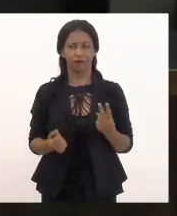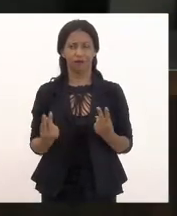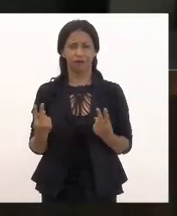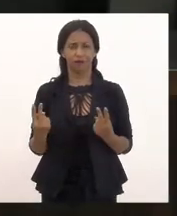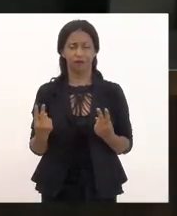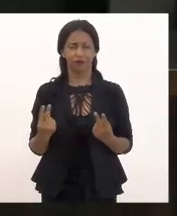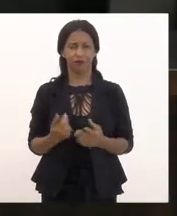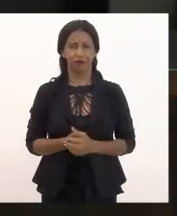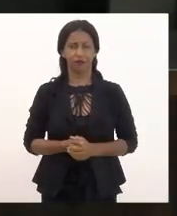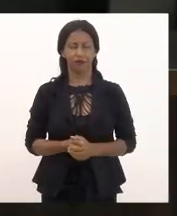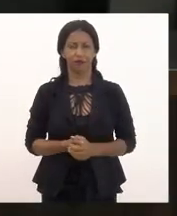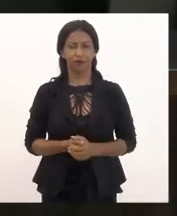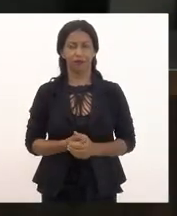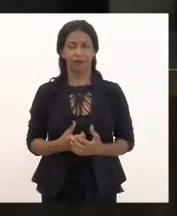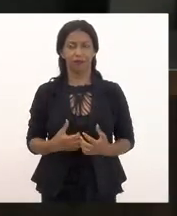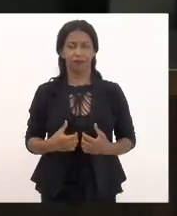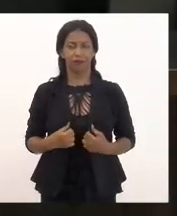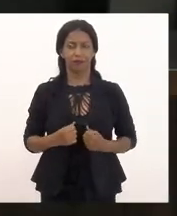2-2. Deputado